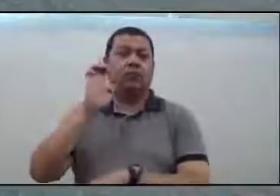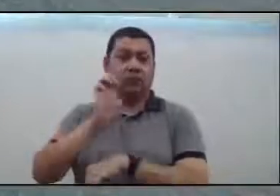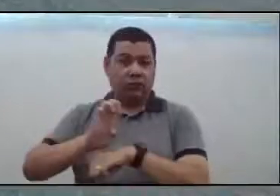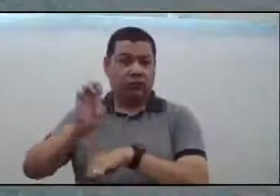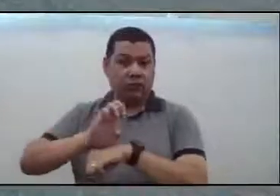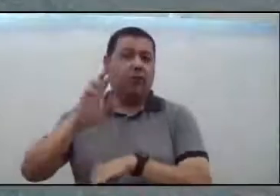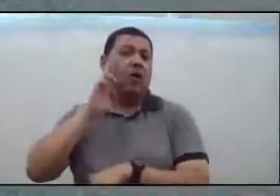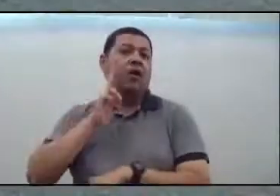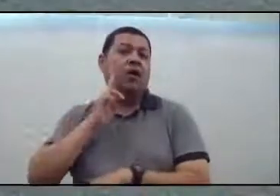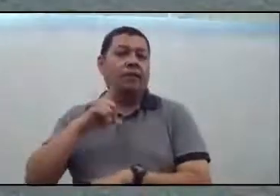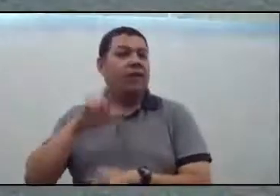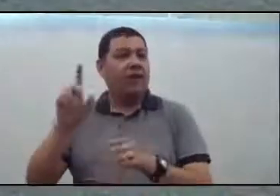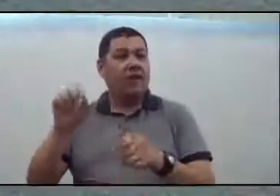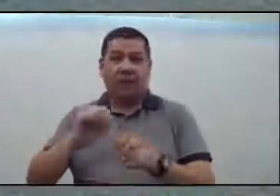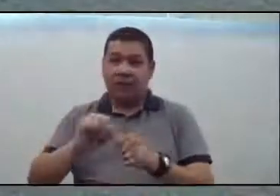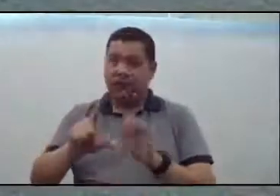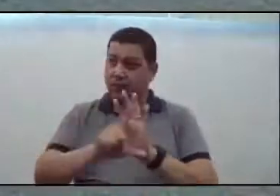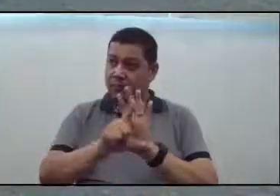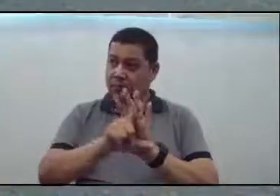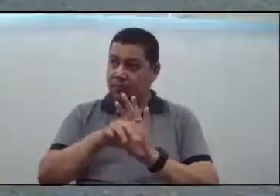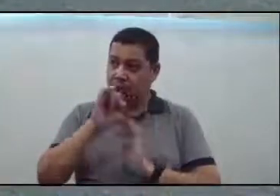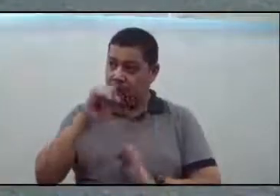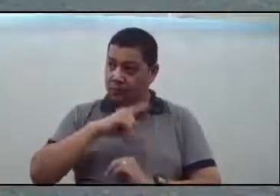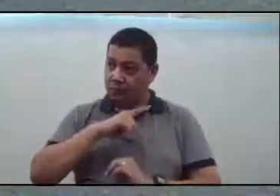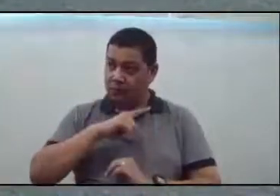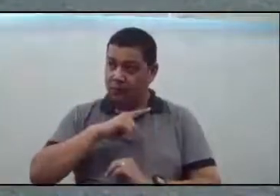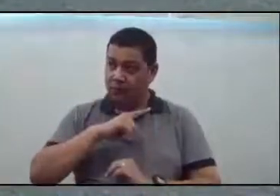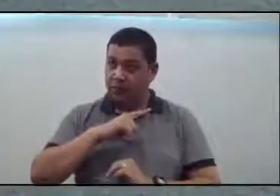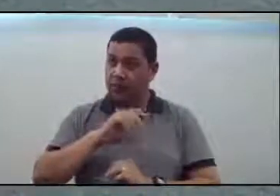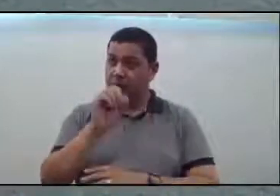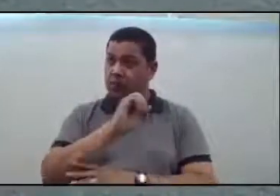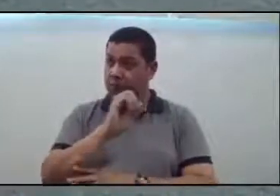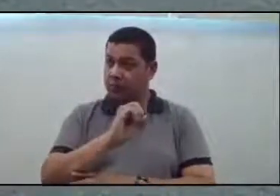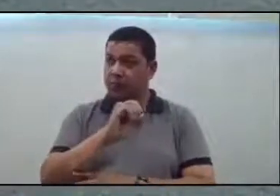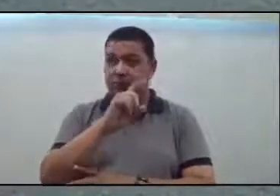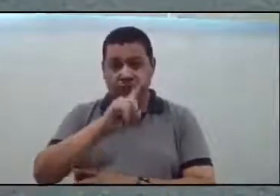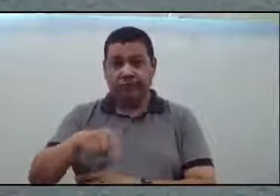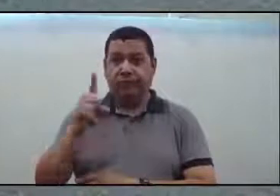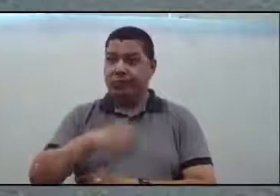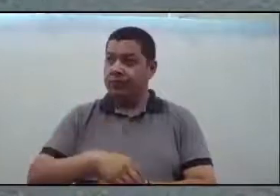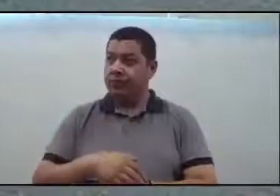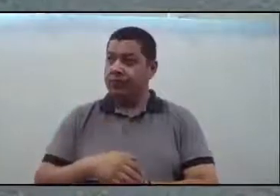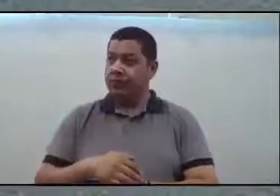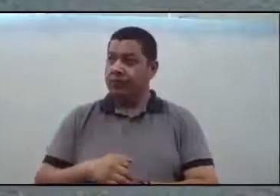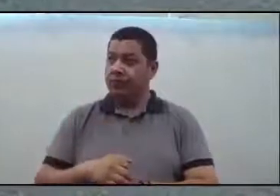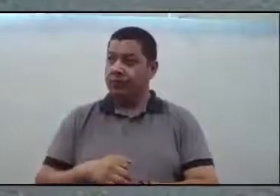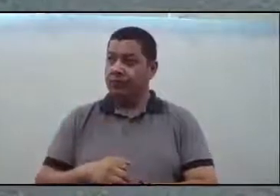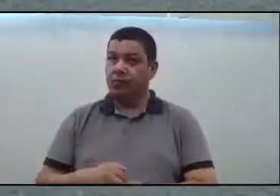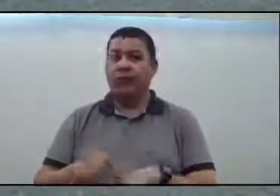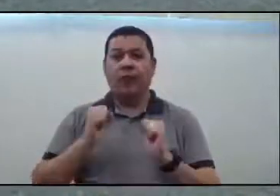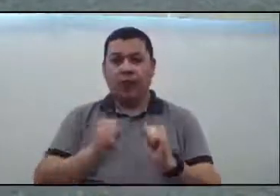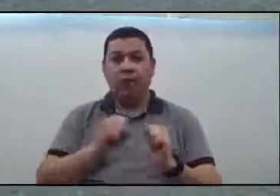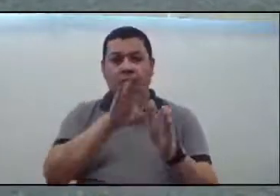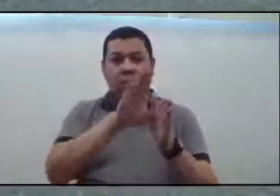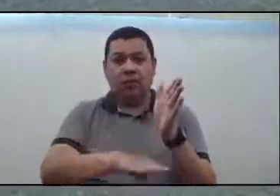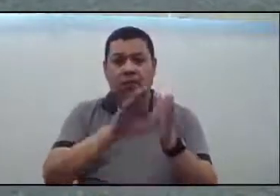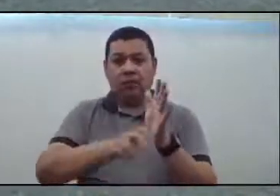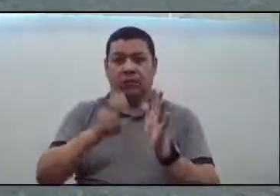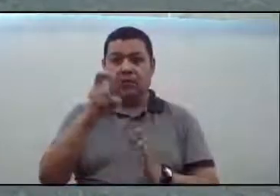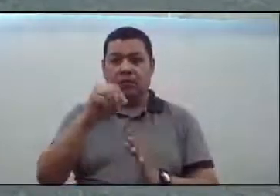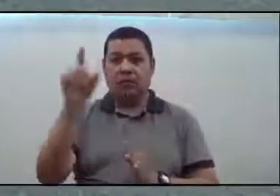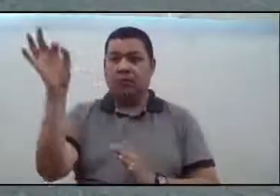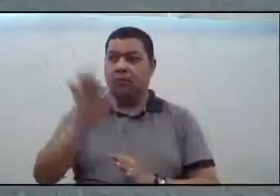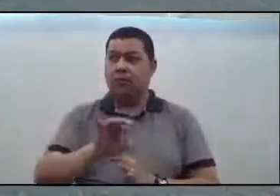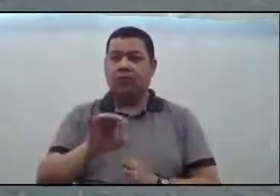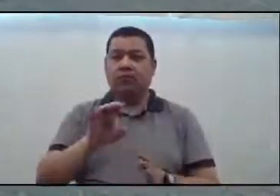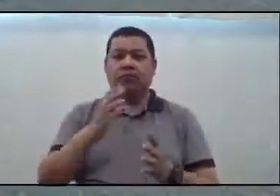uma lei que quem tem seu carro preso, a sua moto presa, o senhor dá um desconto de 50% e